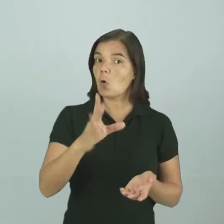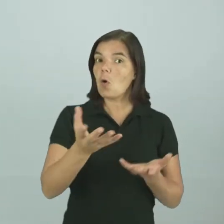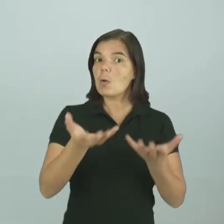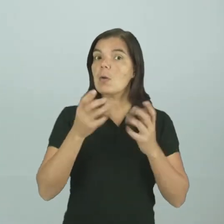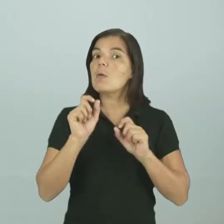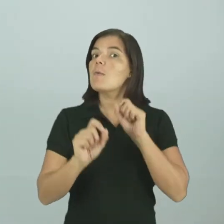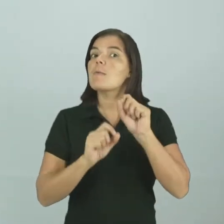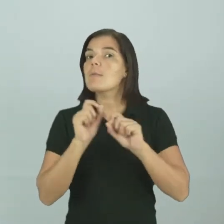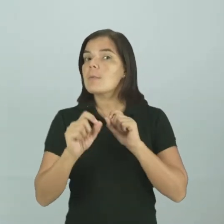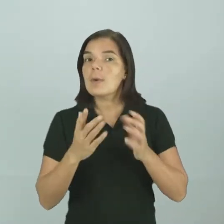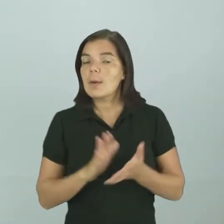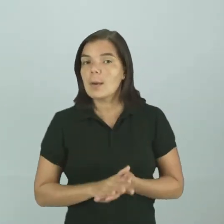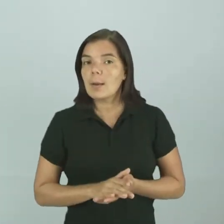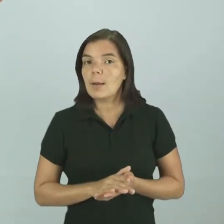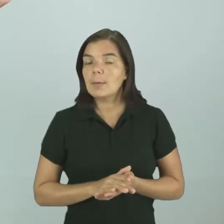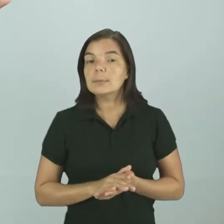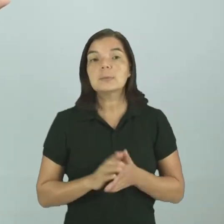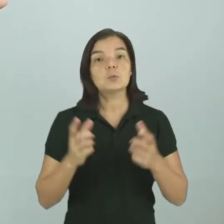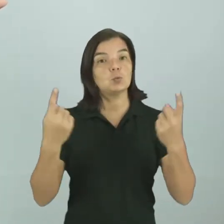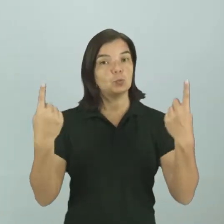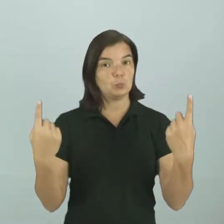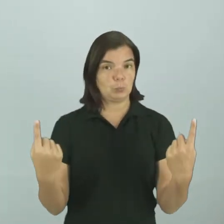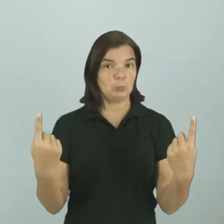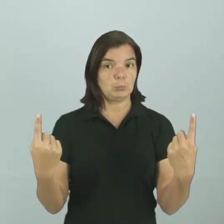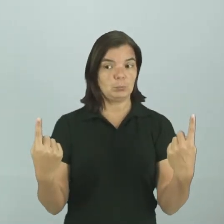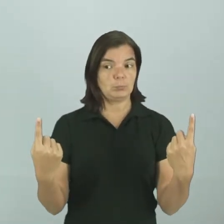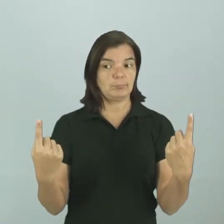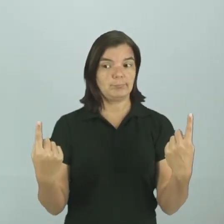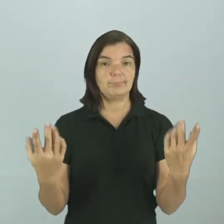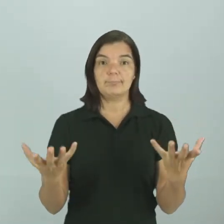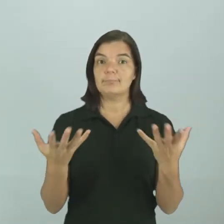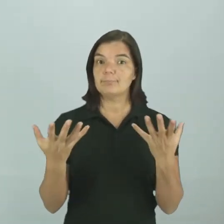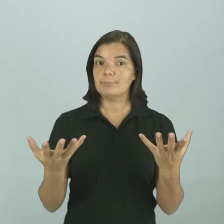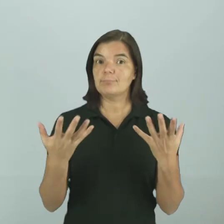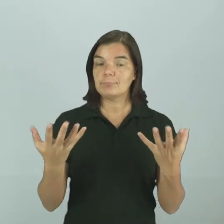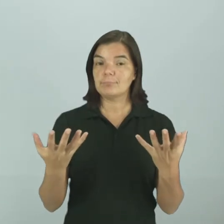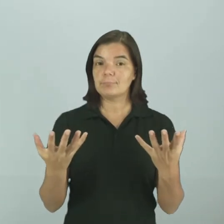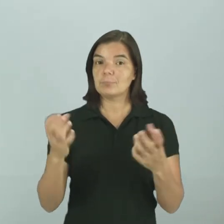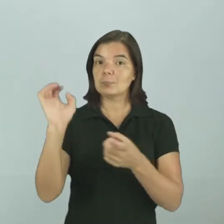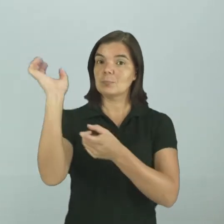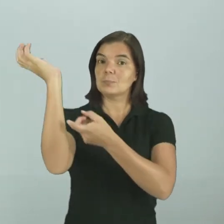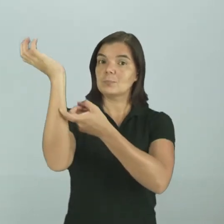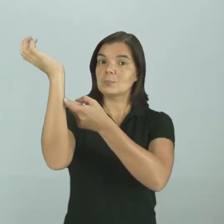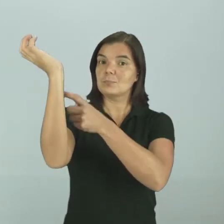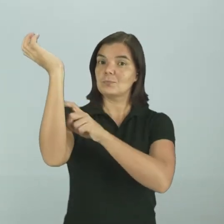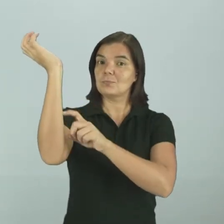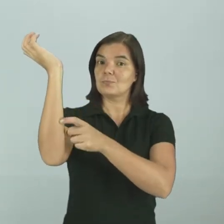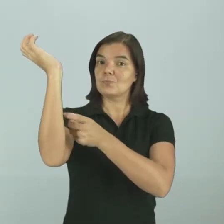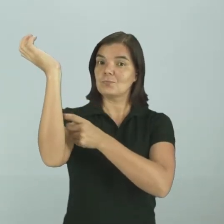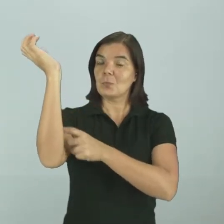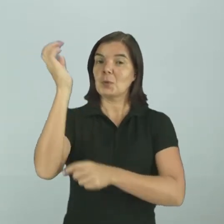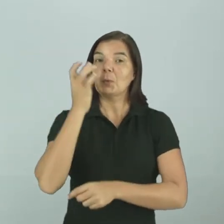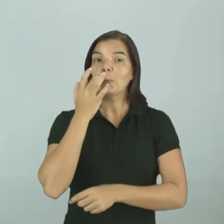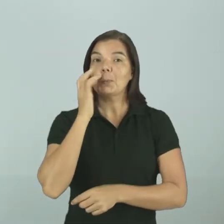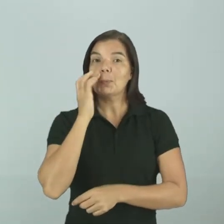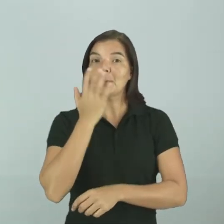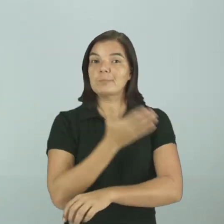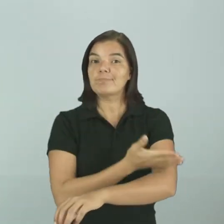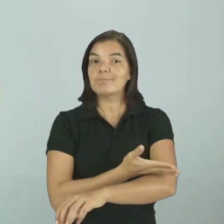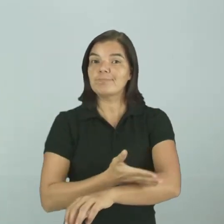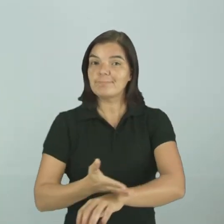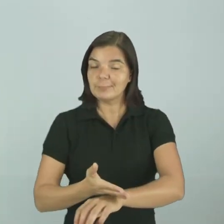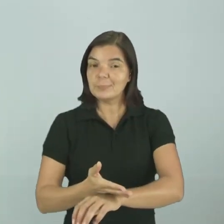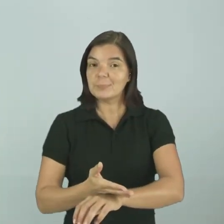queriam somente o quê? Ambos queriam somente extrair o ouro, que é o